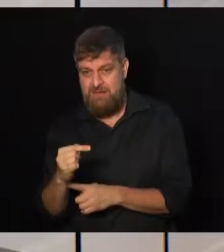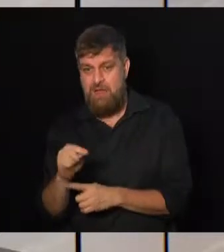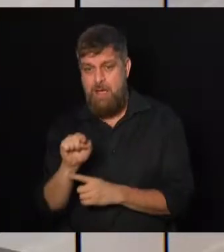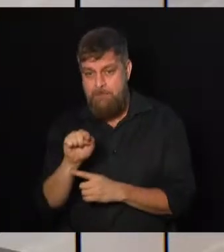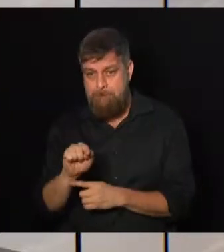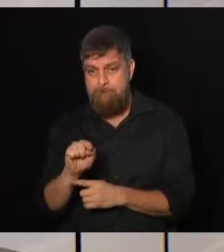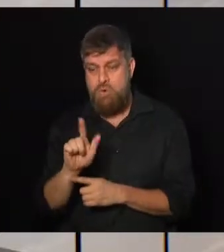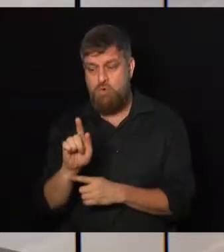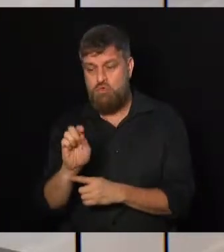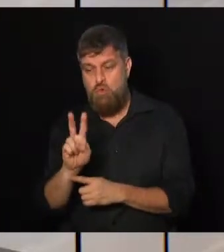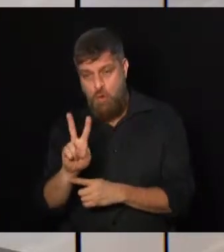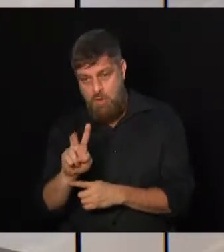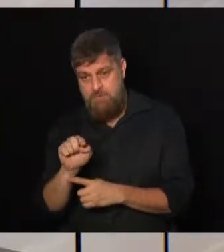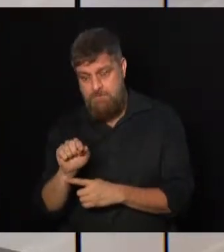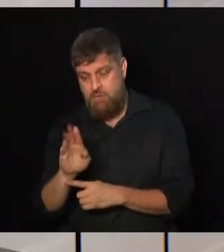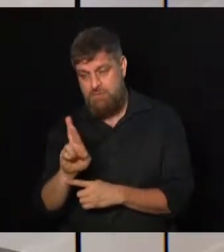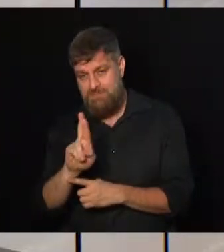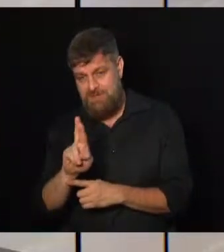inca.gov.br,